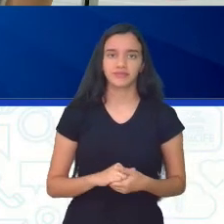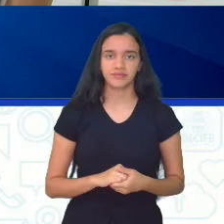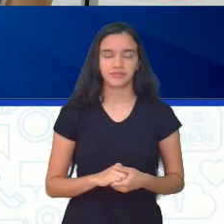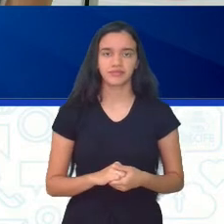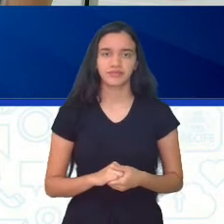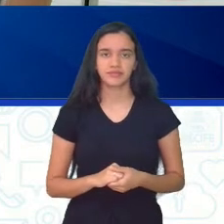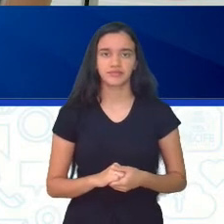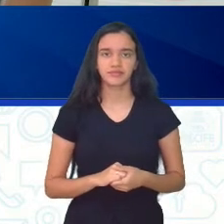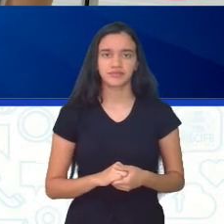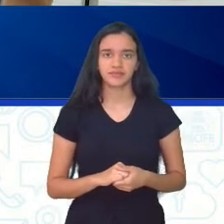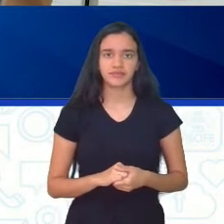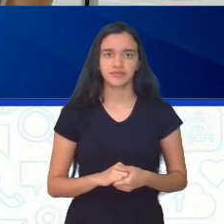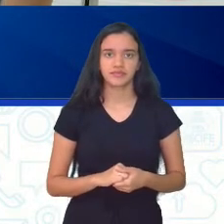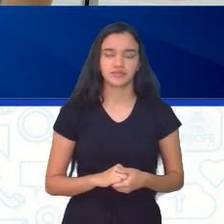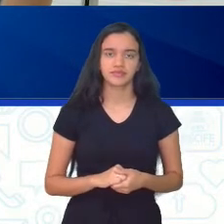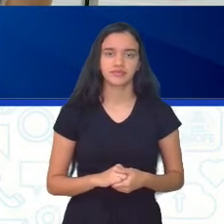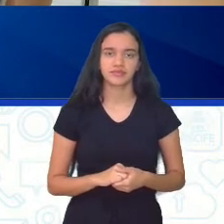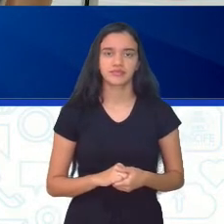E aí,